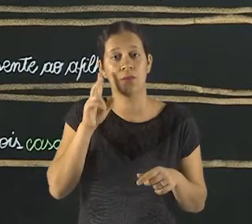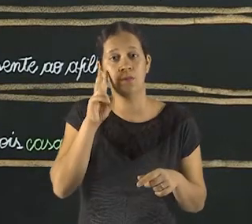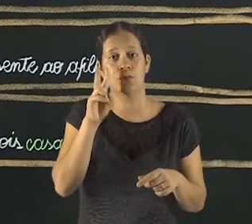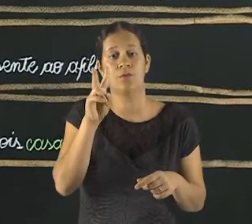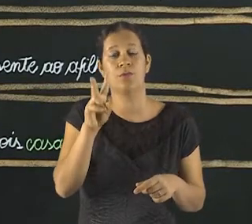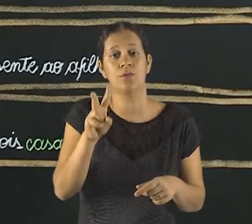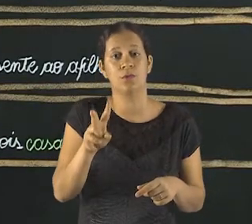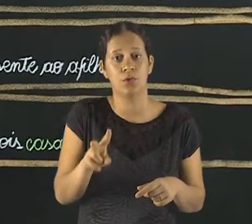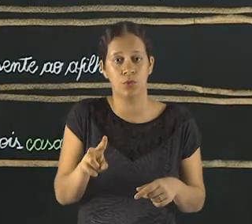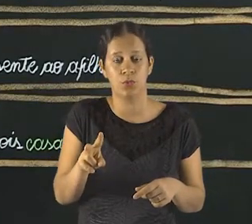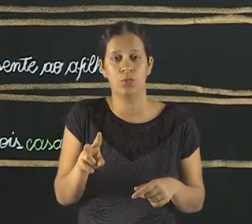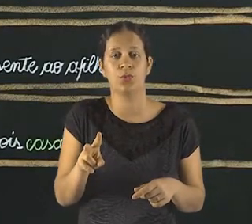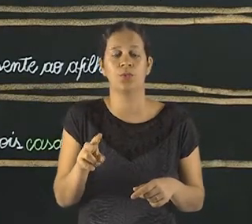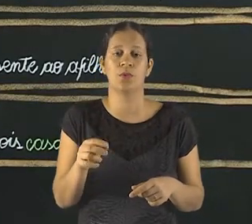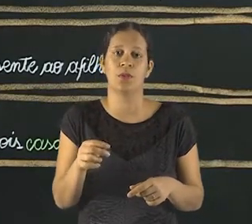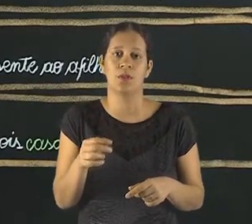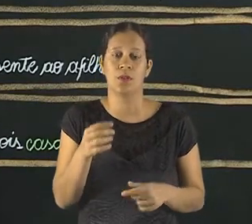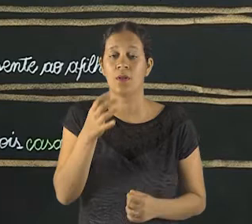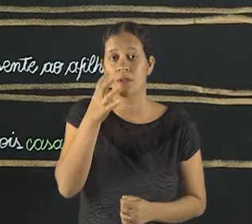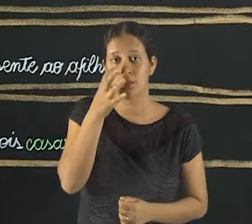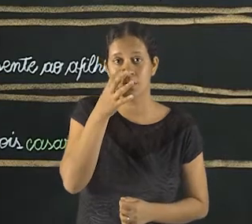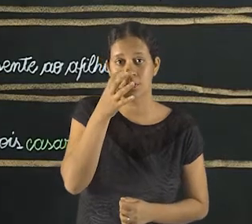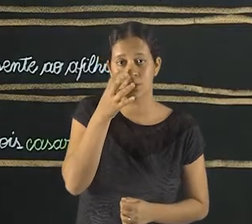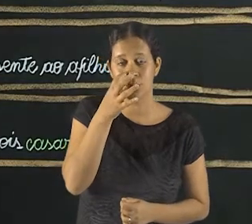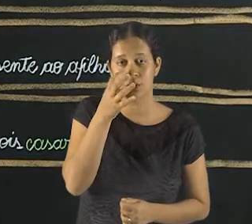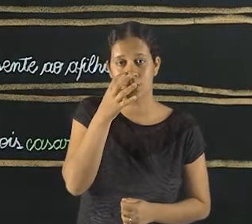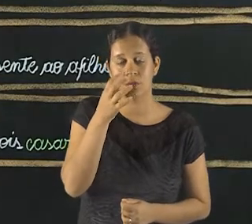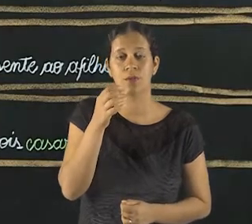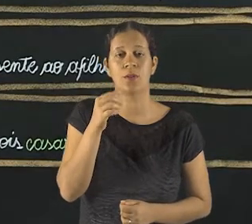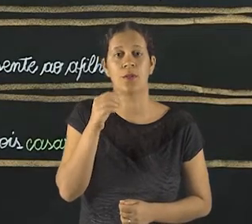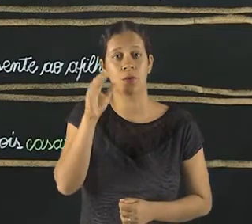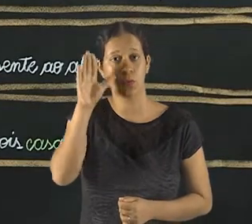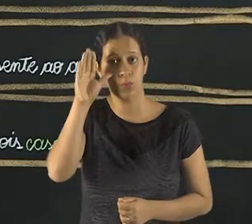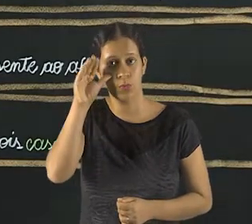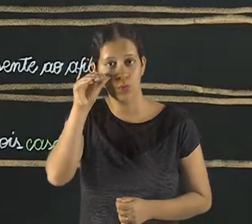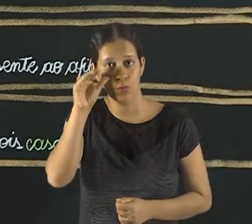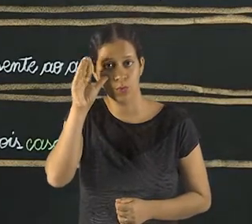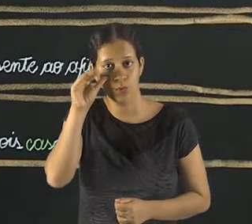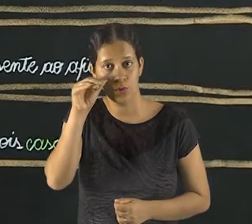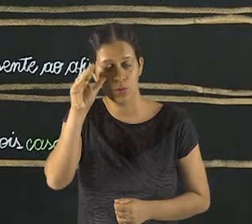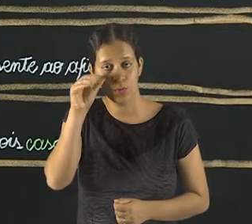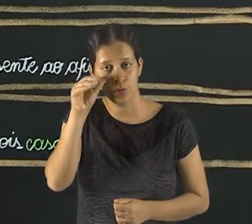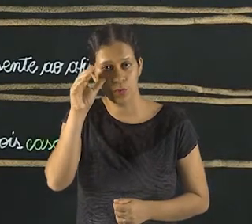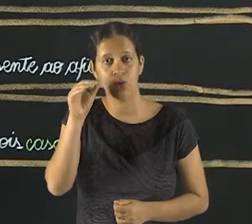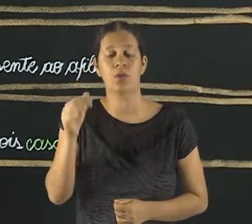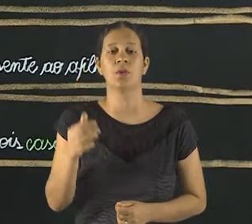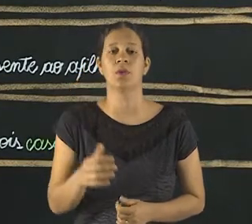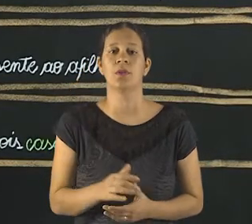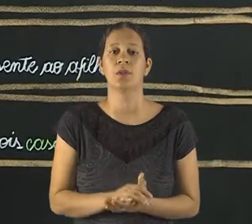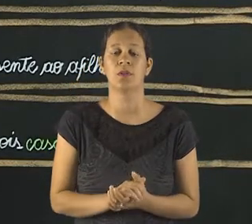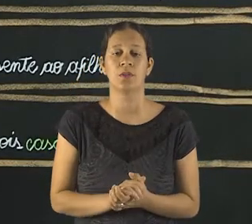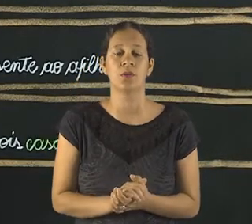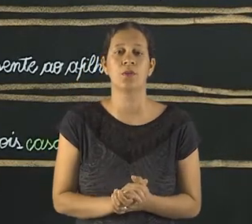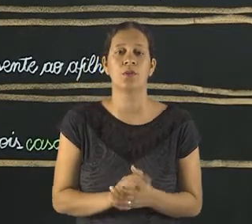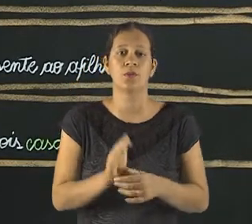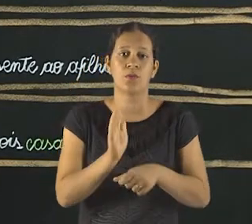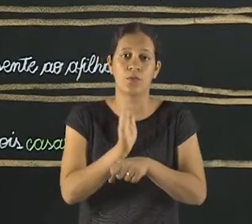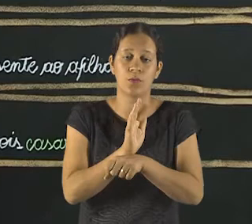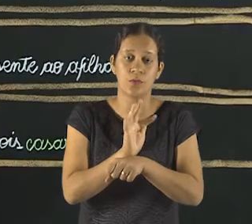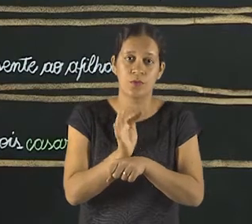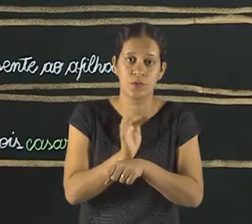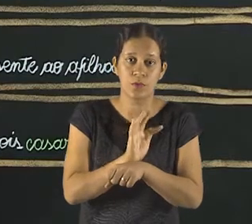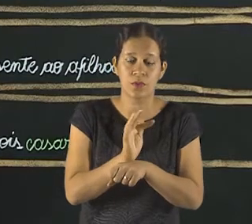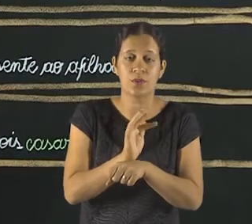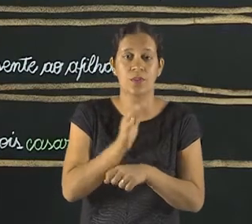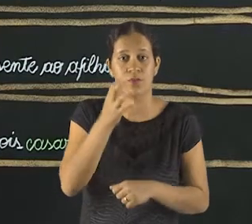ao espetáculo. O verbo assistir é um verbo curioso na língua portuguesa. Com essa função de ver, de acompanhar algo, de assistir a um filme, a